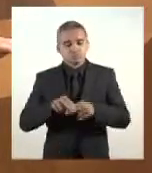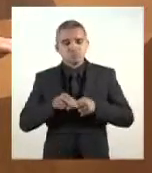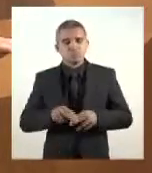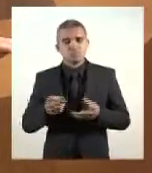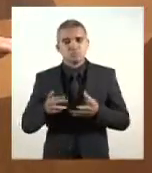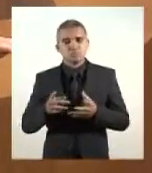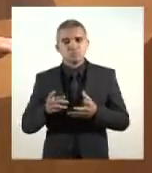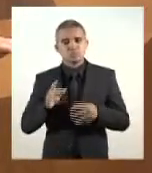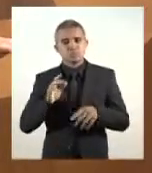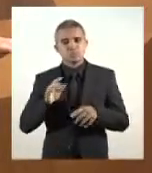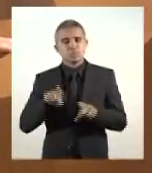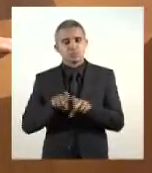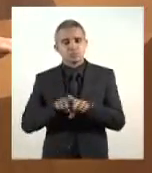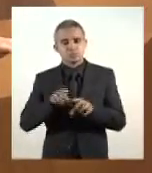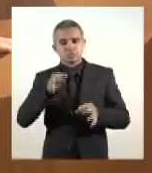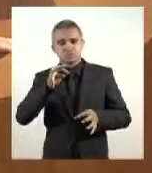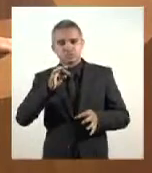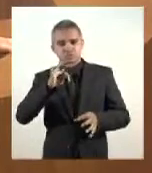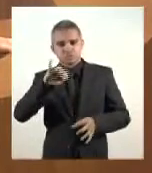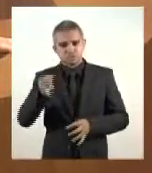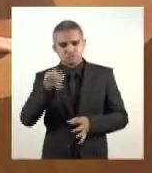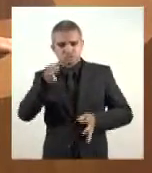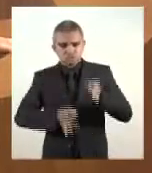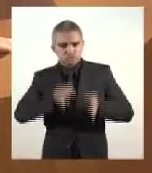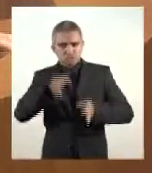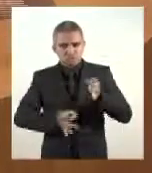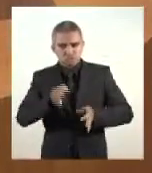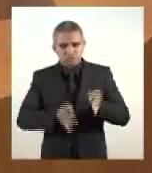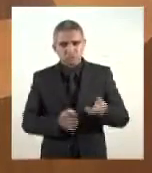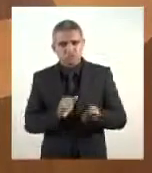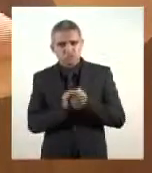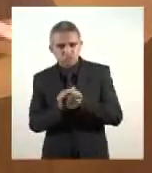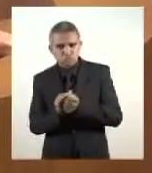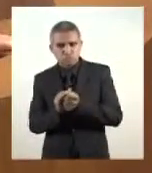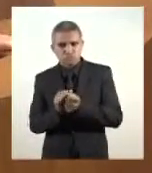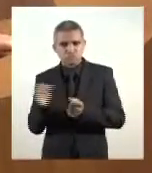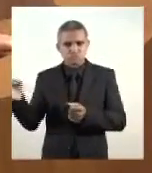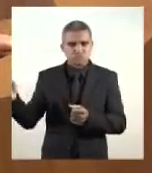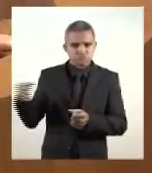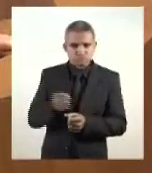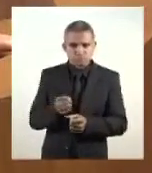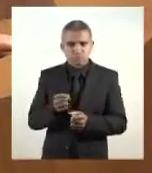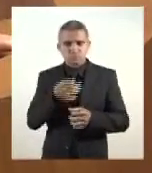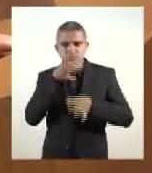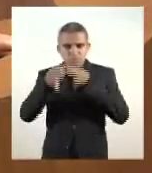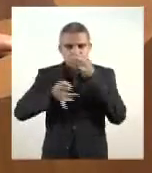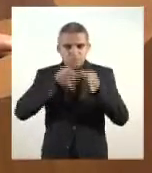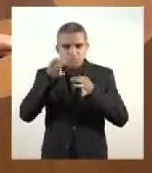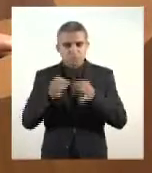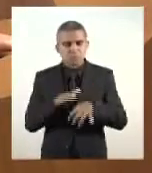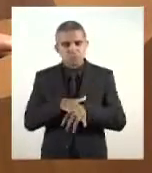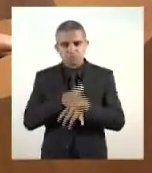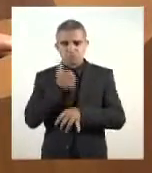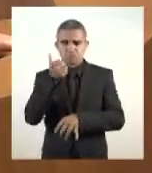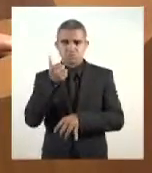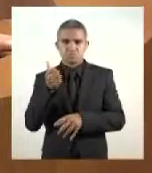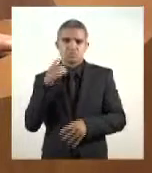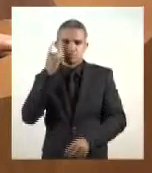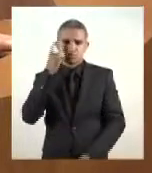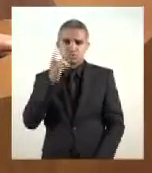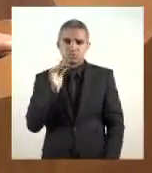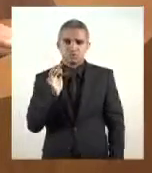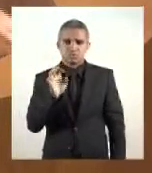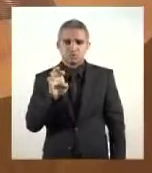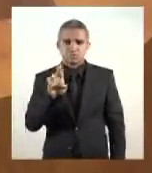do Poder Judiciário nas discussões da segurança pública não pode melhorar, deputado Fernando Furtado, a questão da